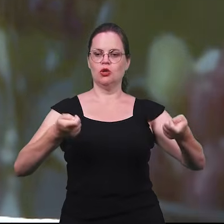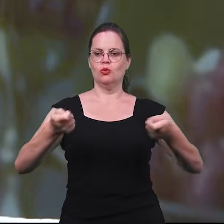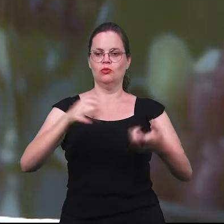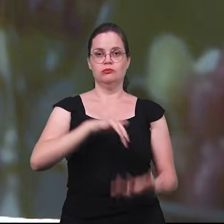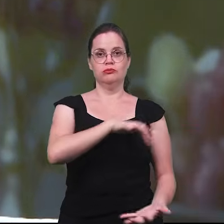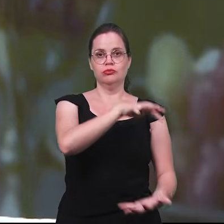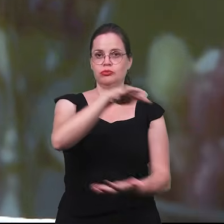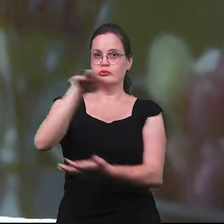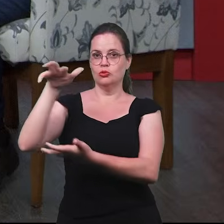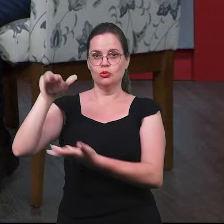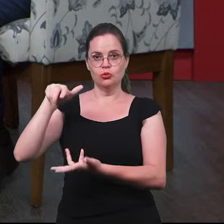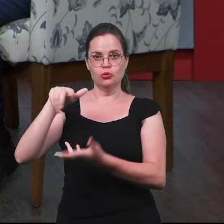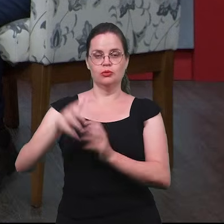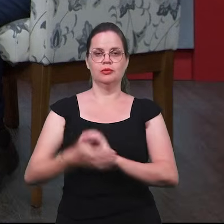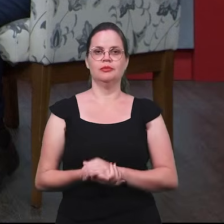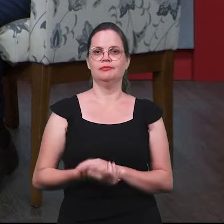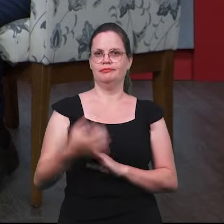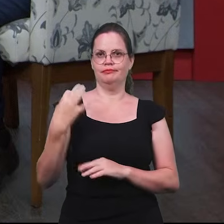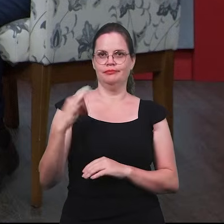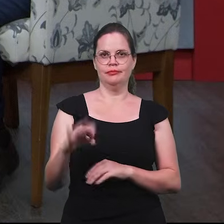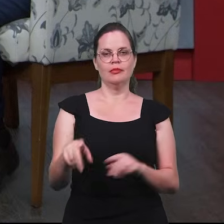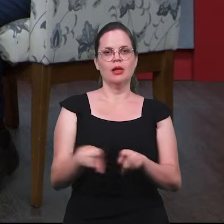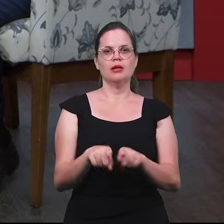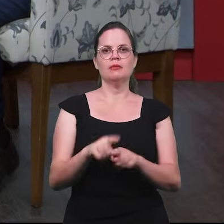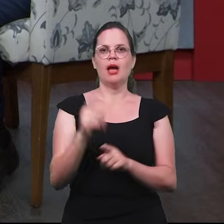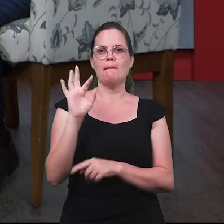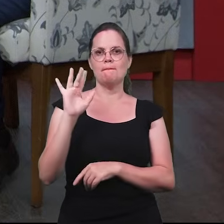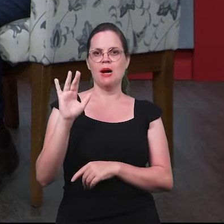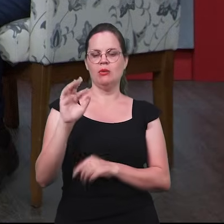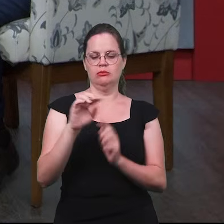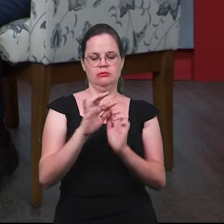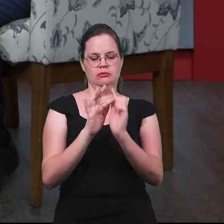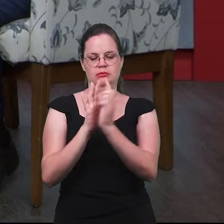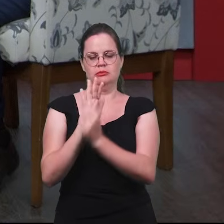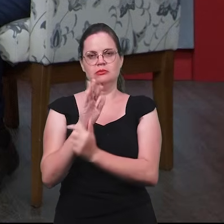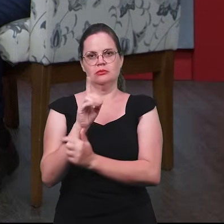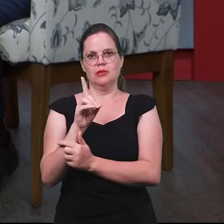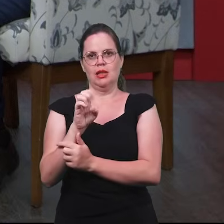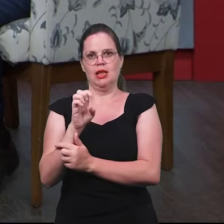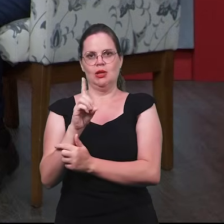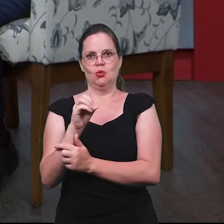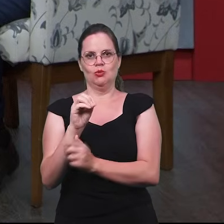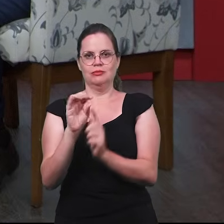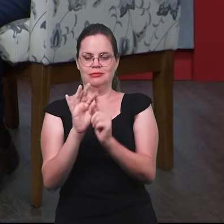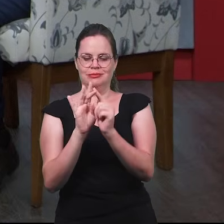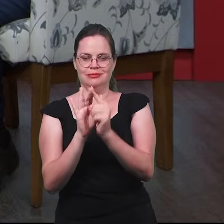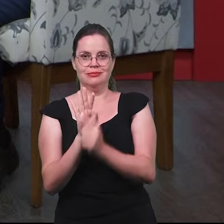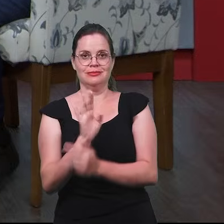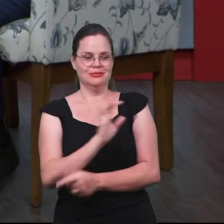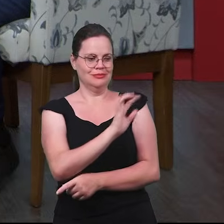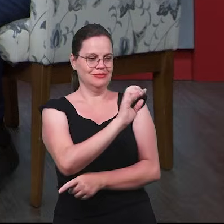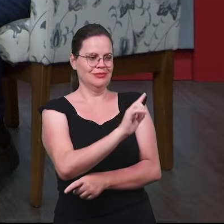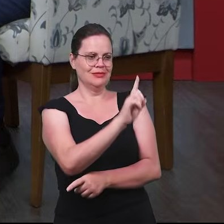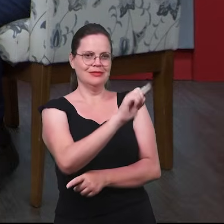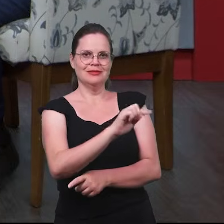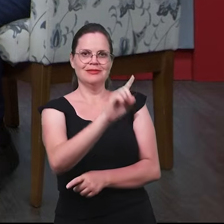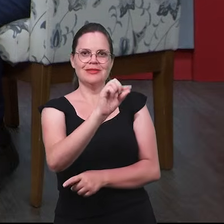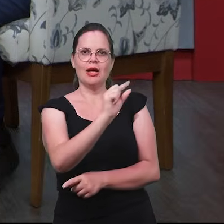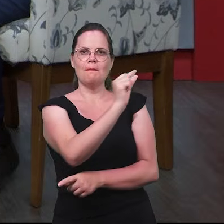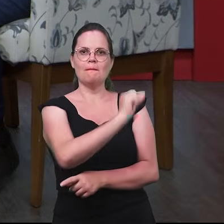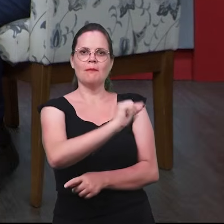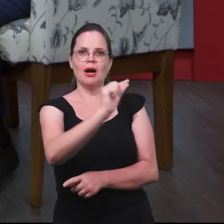Exatamente. E a mão, né? E os dedos, né? tudo, A mão, o